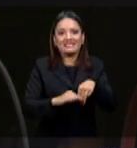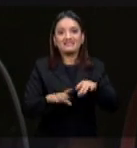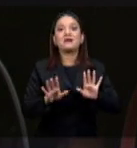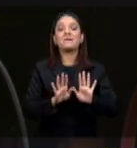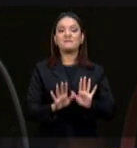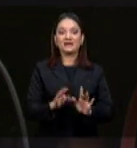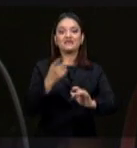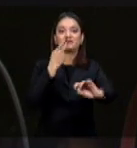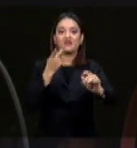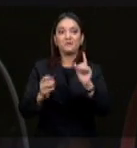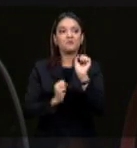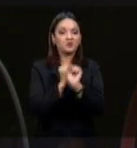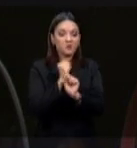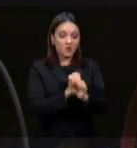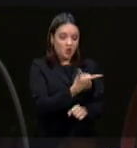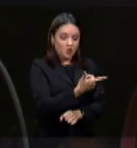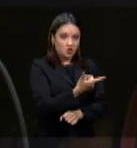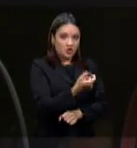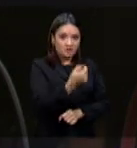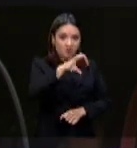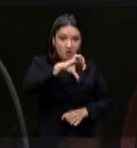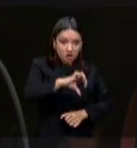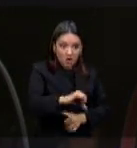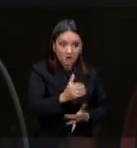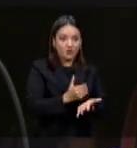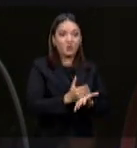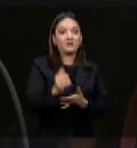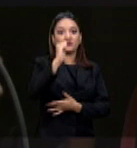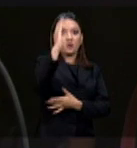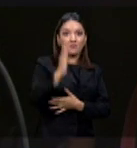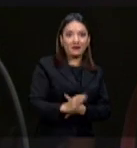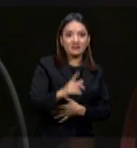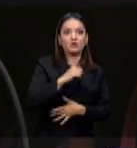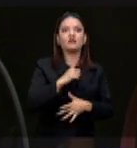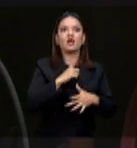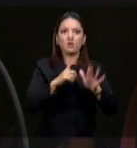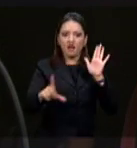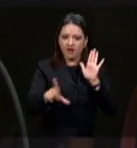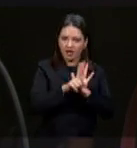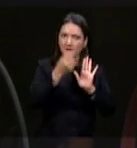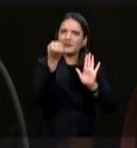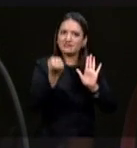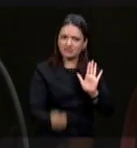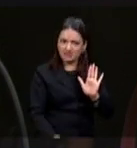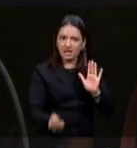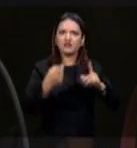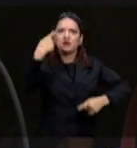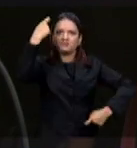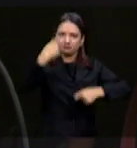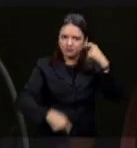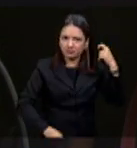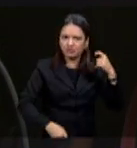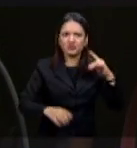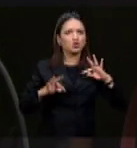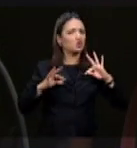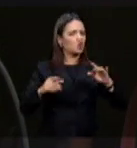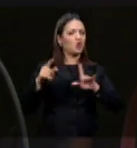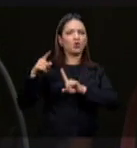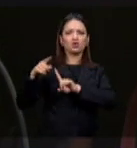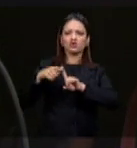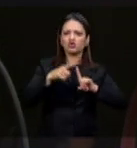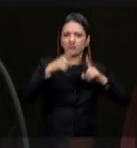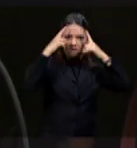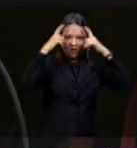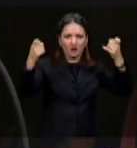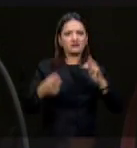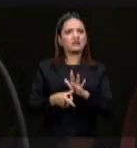pontuar que desde 2009 o Brasil tem uma lei muito mais abrangente para estupro, que abrange todos os tipos de violência sexual sem consentimento.